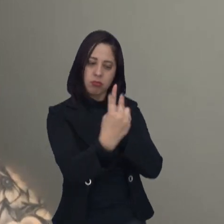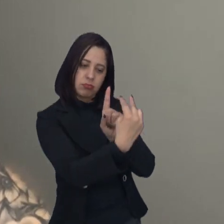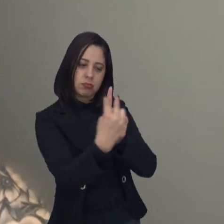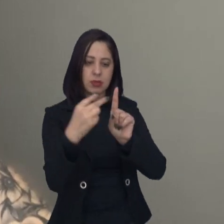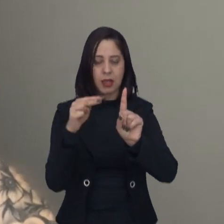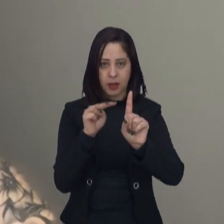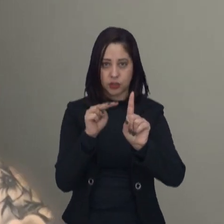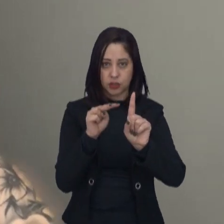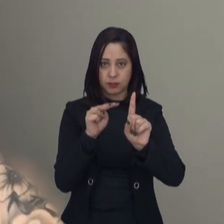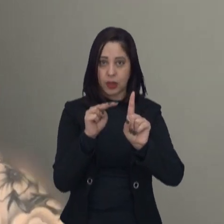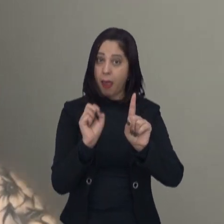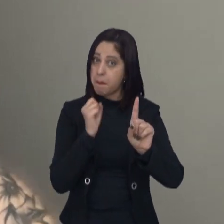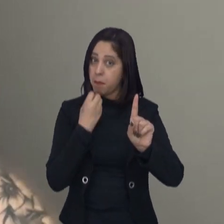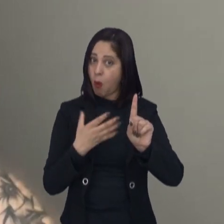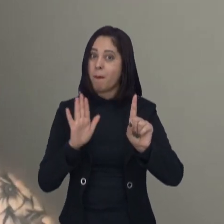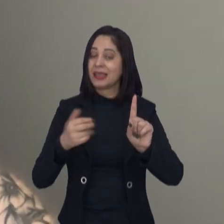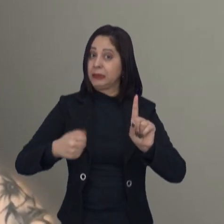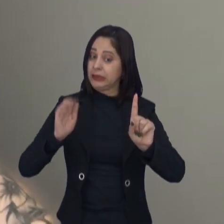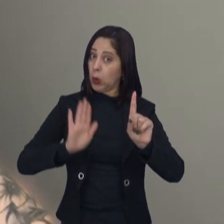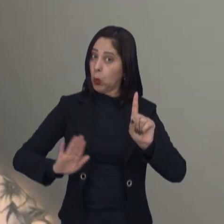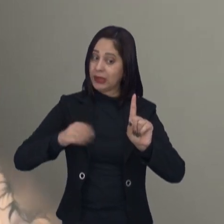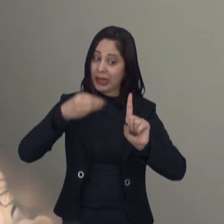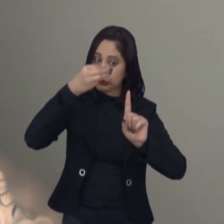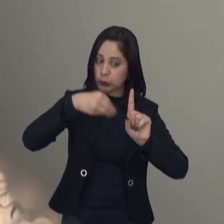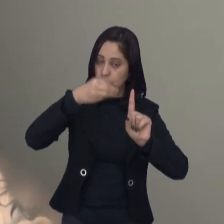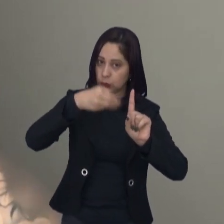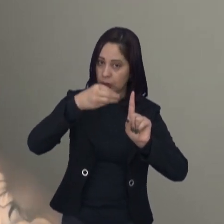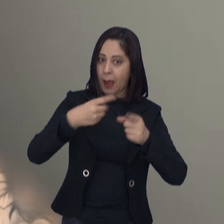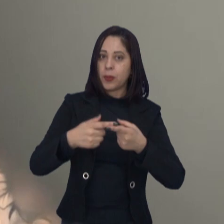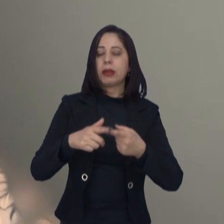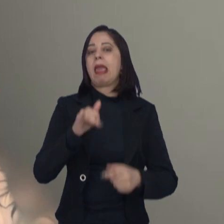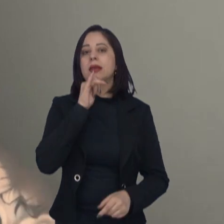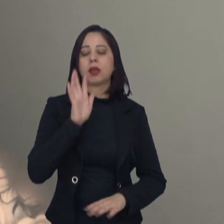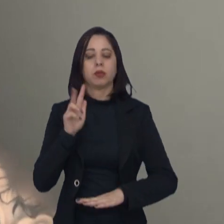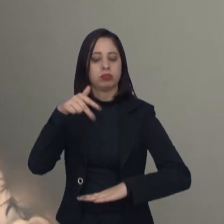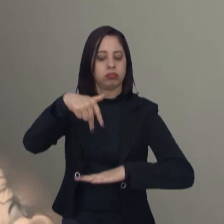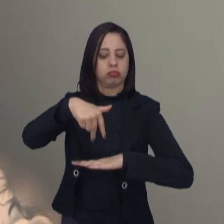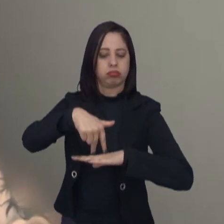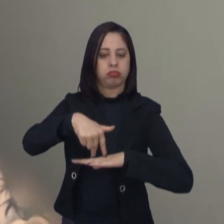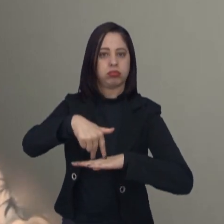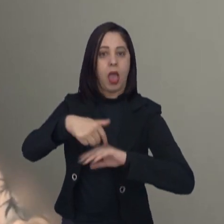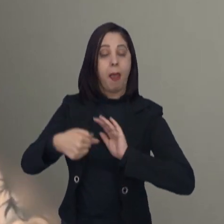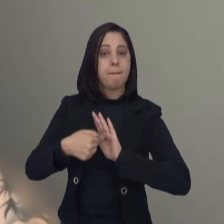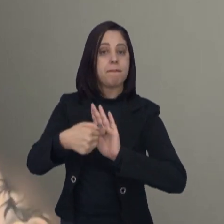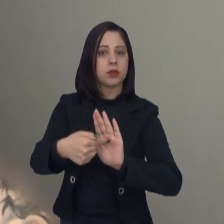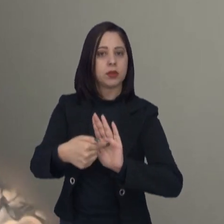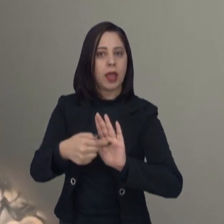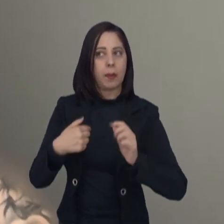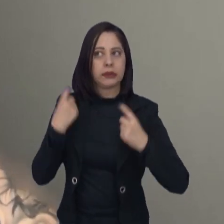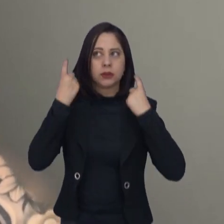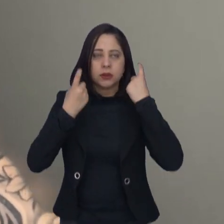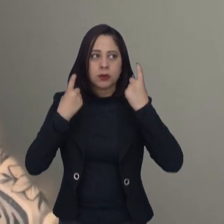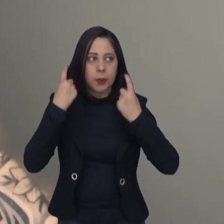os clientes do escritório. Então, a partir do momento que a gente tem ali a nossa imagem exposta, a gente tem que estar sempre preocupada em